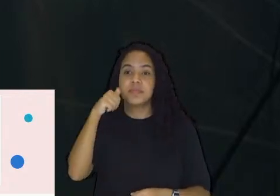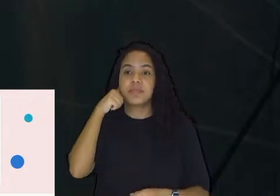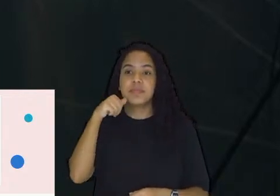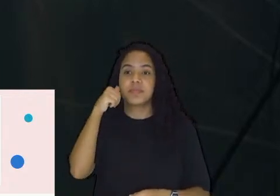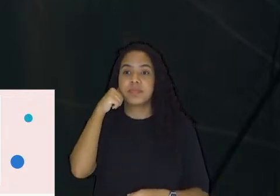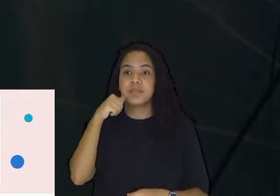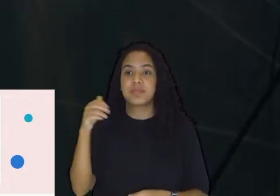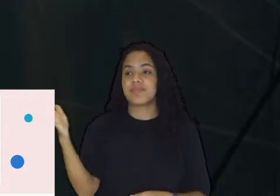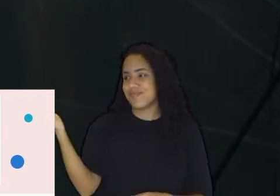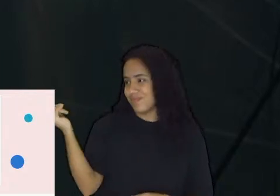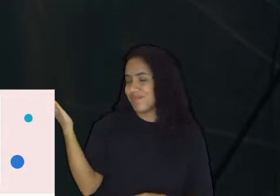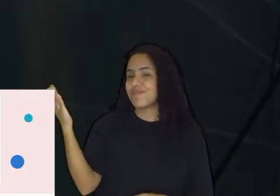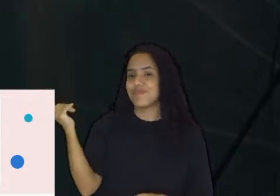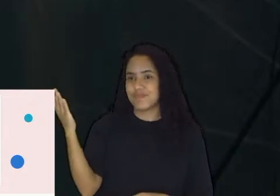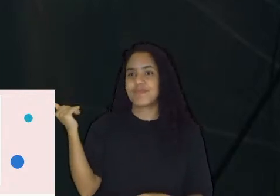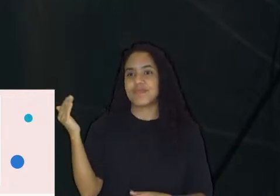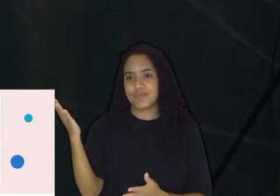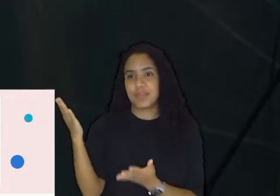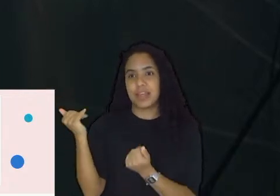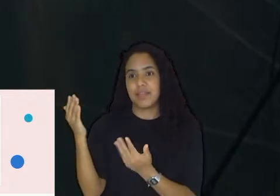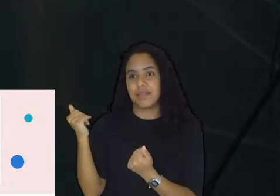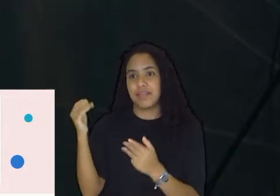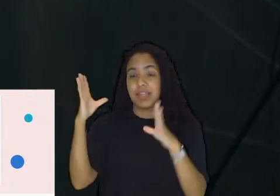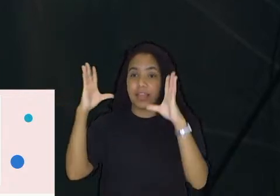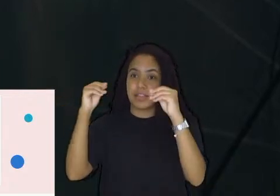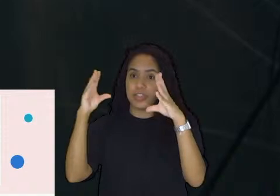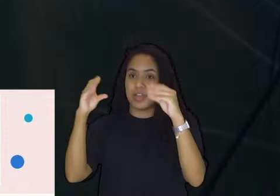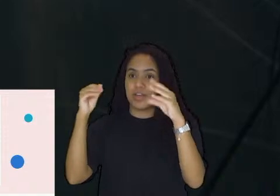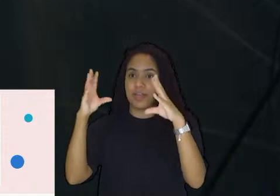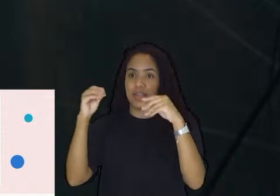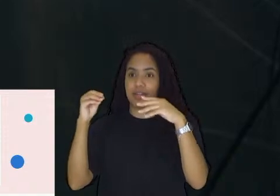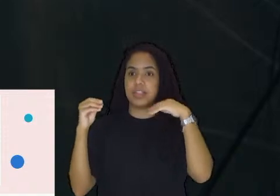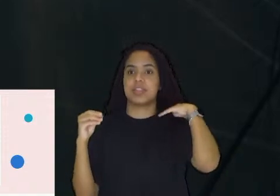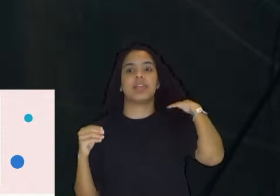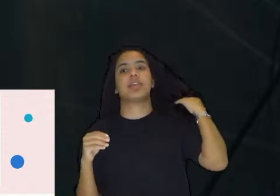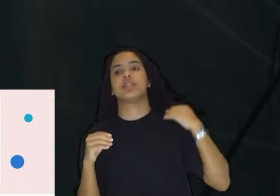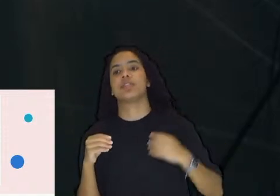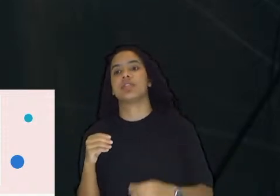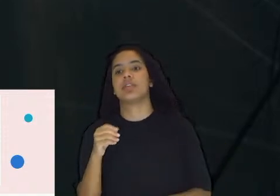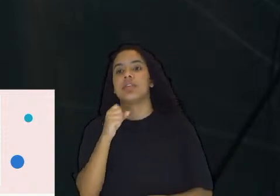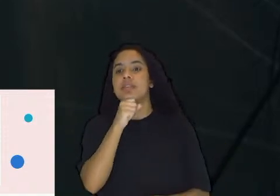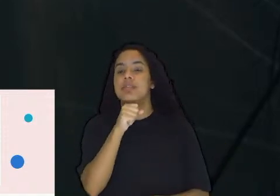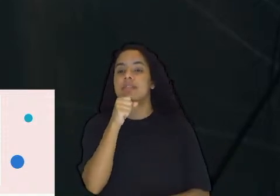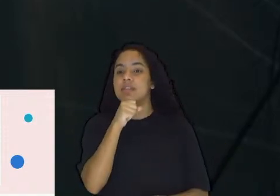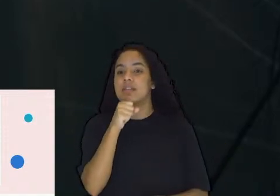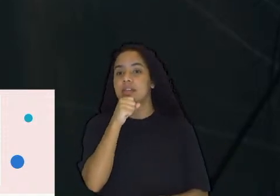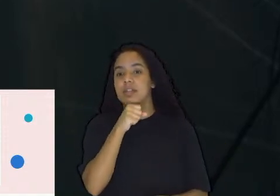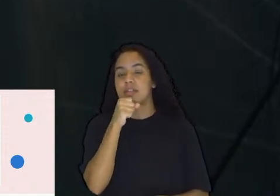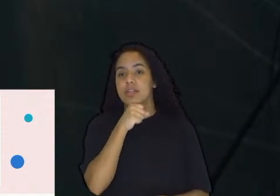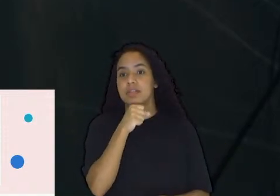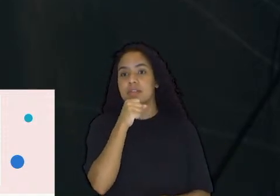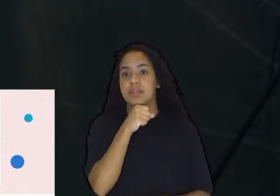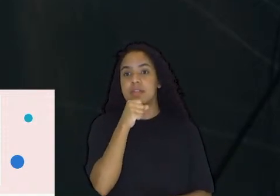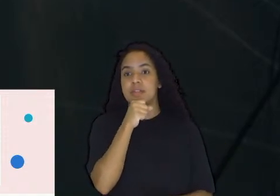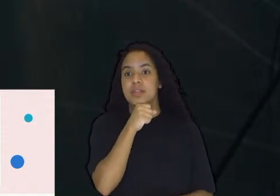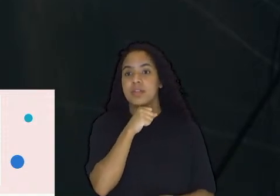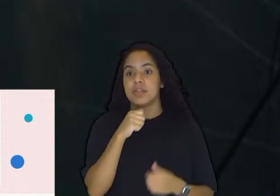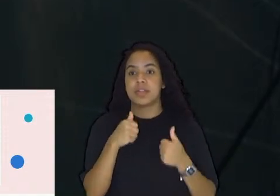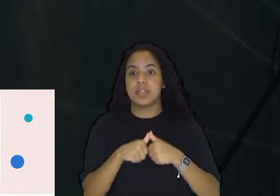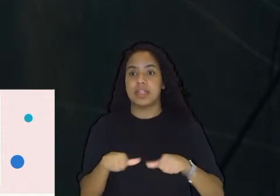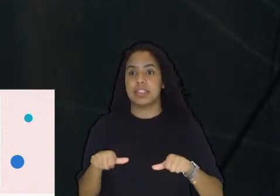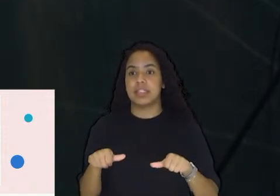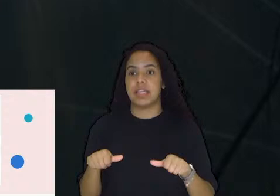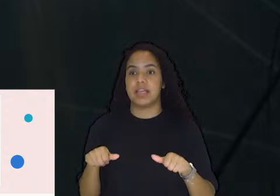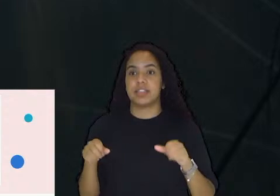férias escolares, que podem vir, venham estar às 8 horas no encontro de mulheres intercessoras.